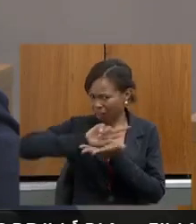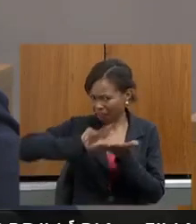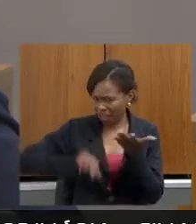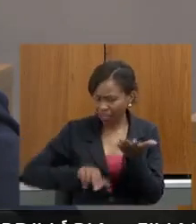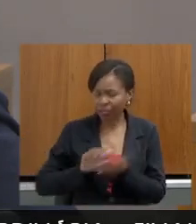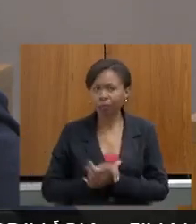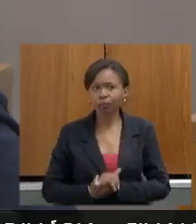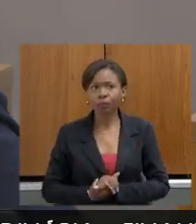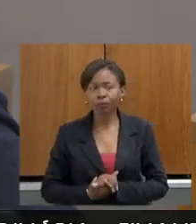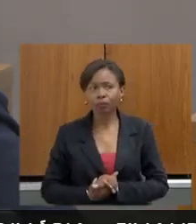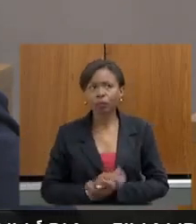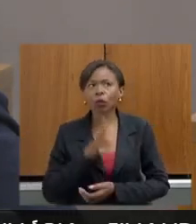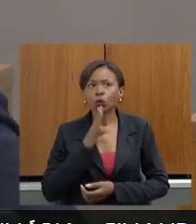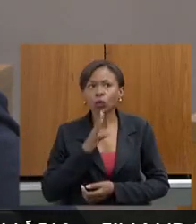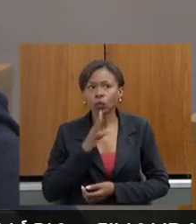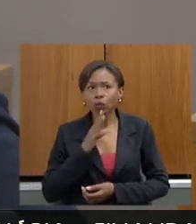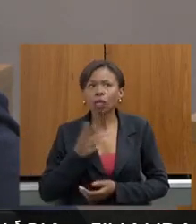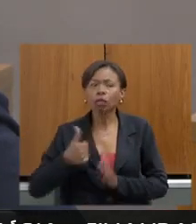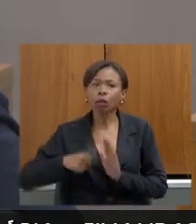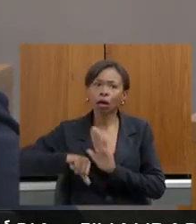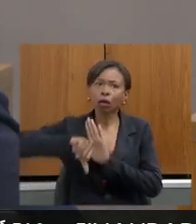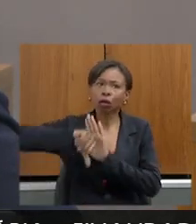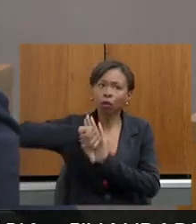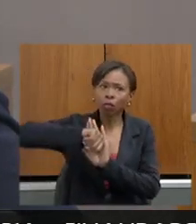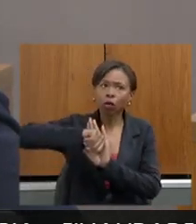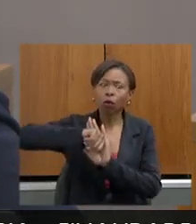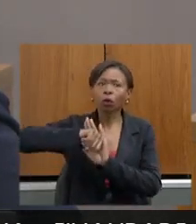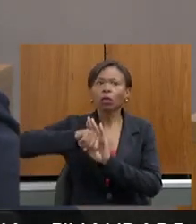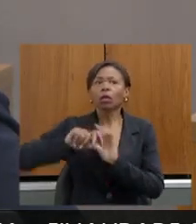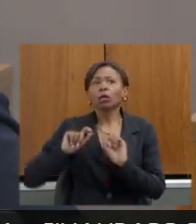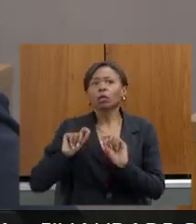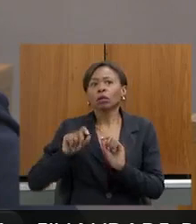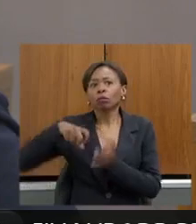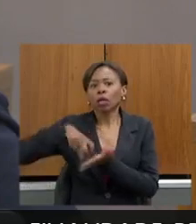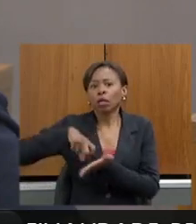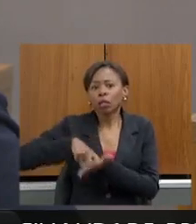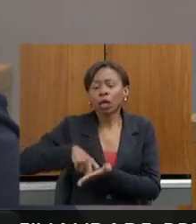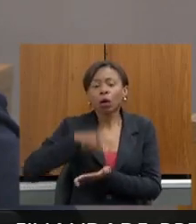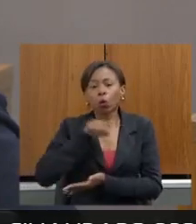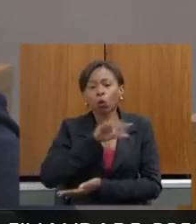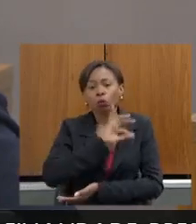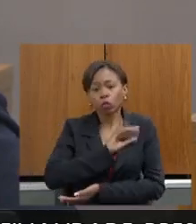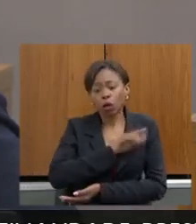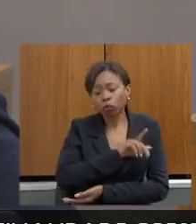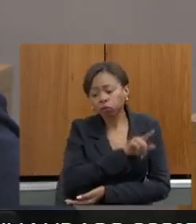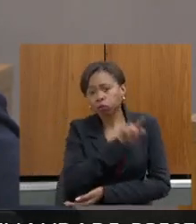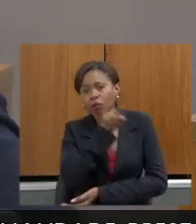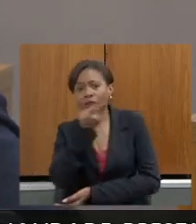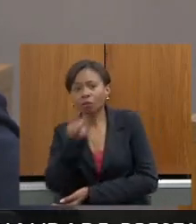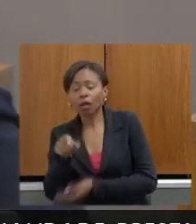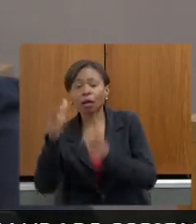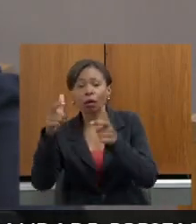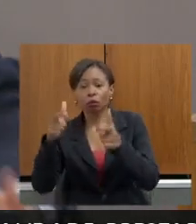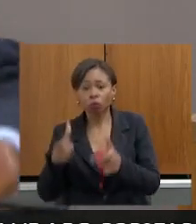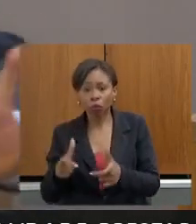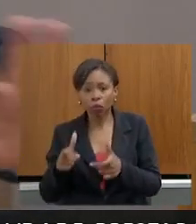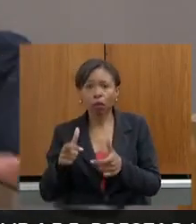tendo conhecimento da prática da infração penal a autoridade policial deverá dirigir-se ao local providenciando